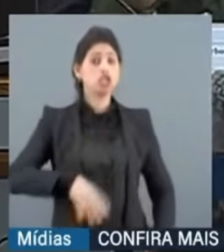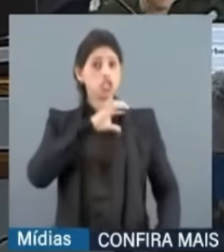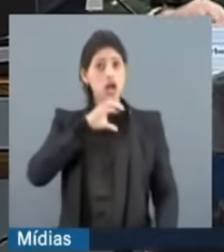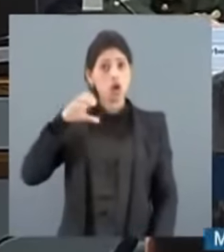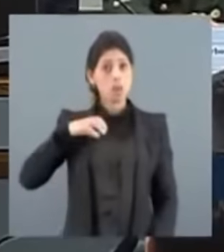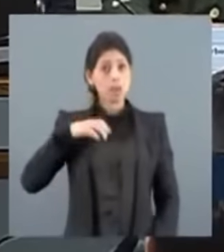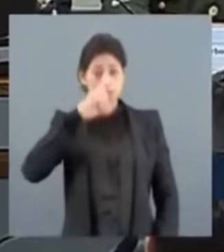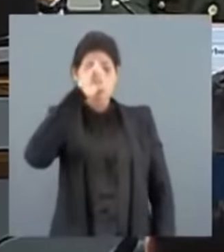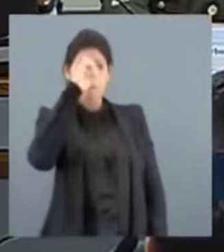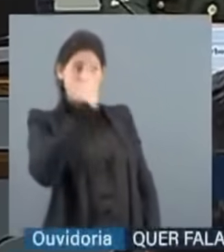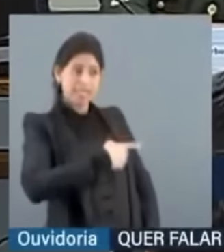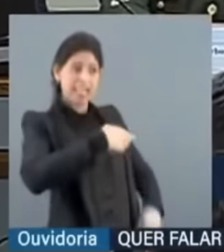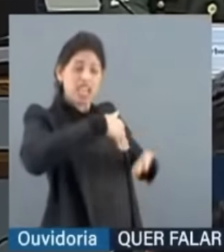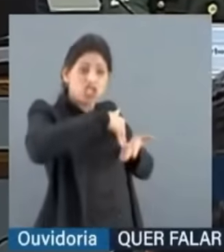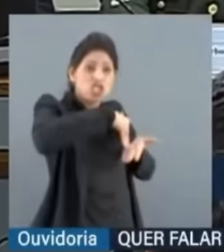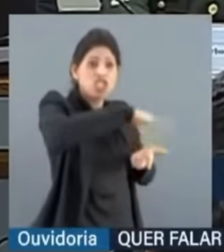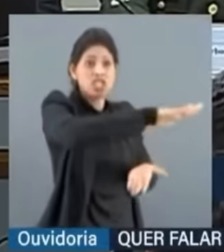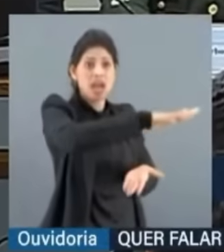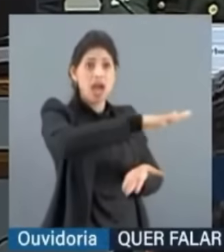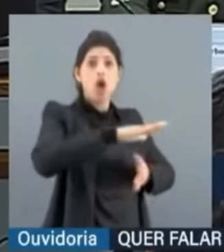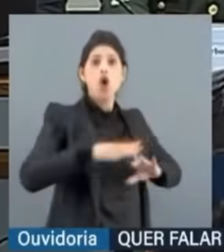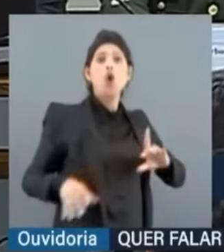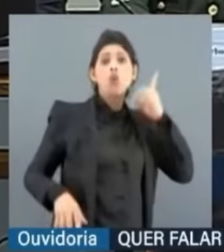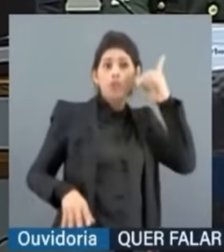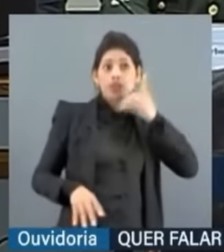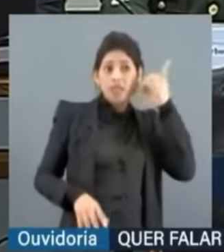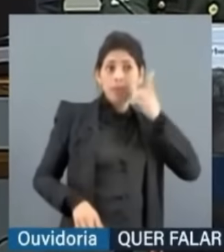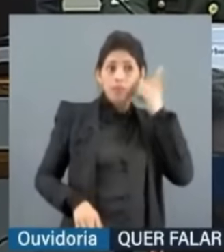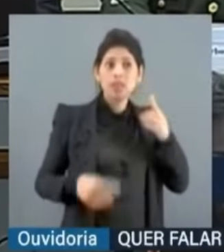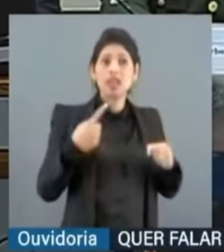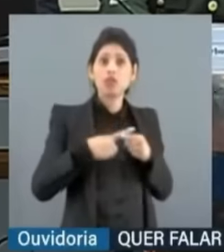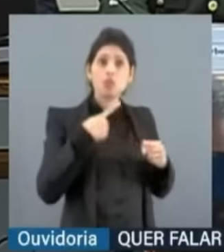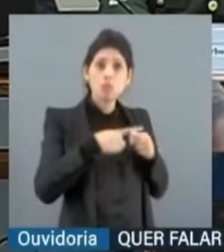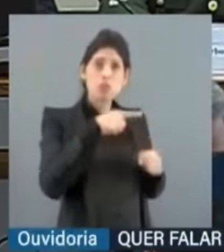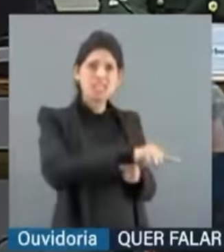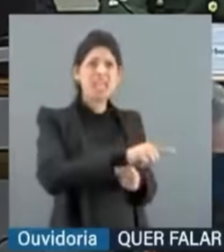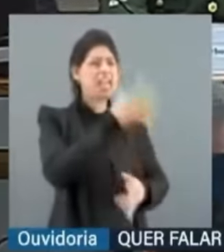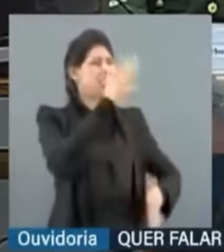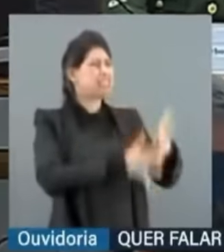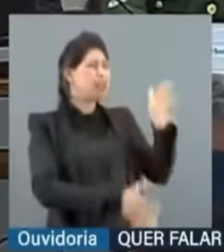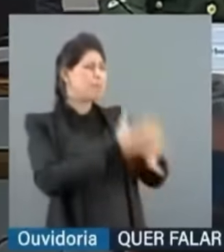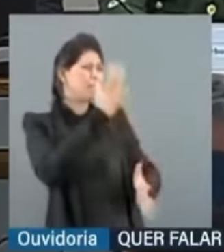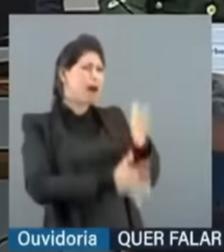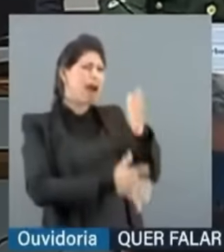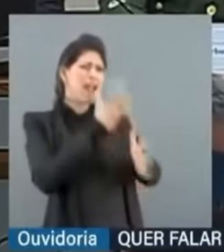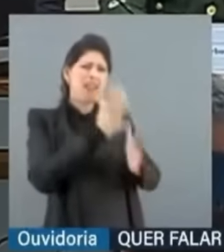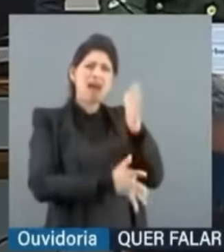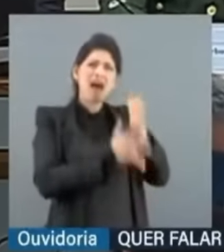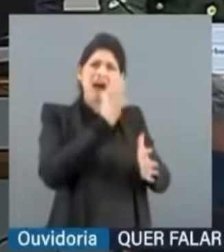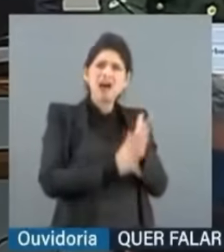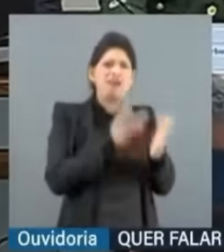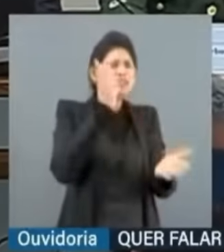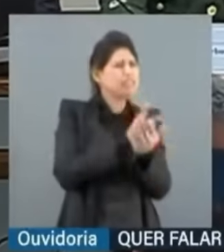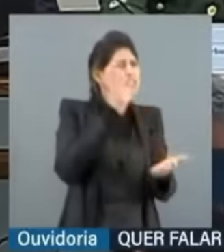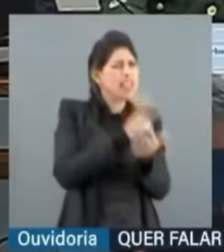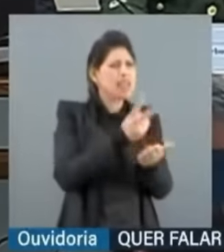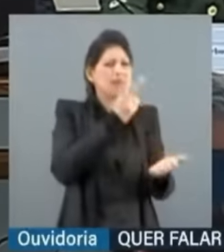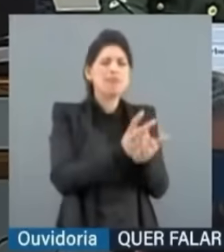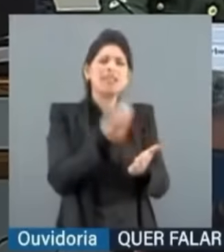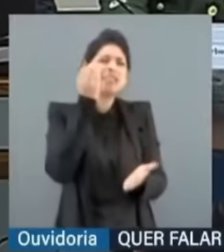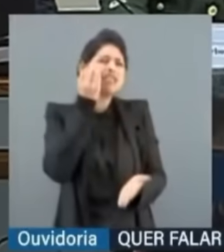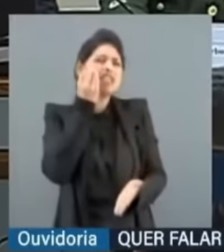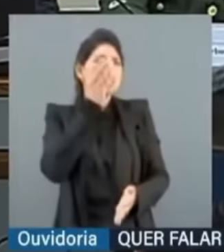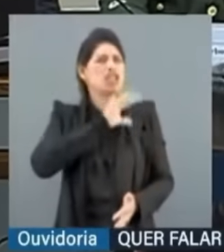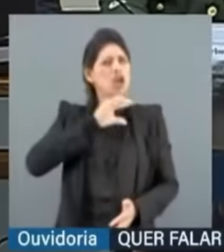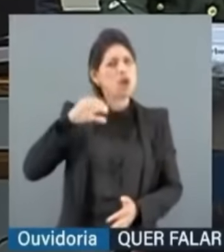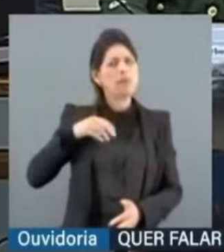um deputado de mandato da comissão por conta da situação de intransigência e de balbúrdia que tentou instaurar na comissão. Eu